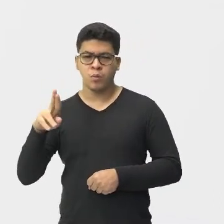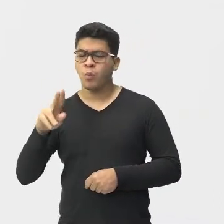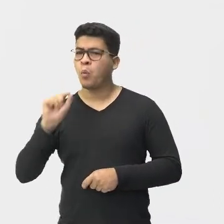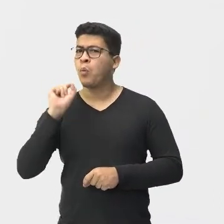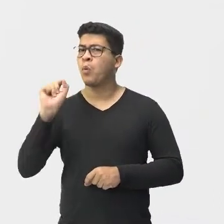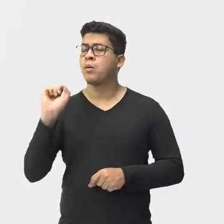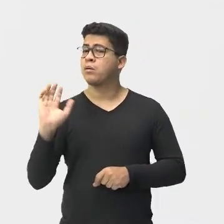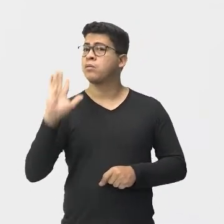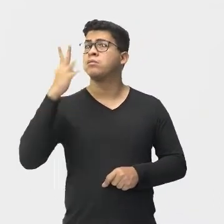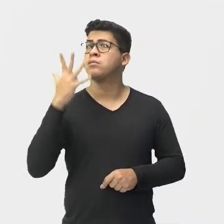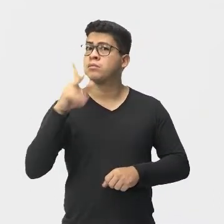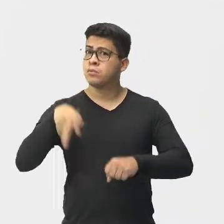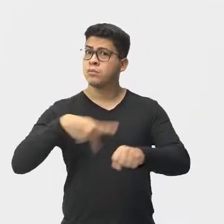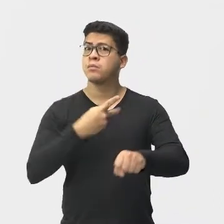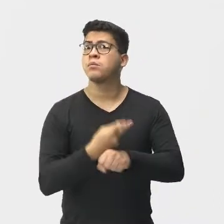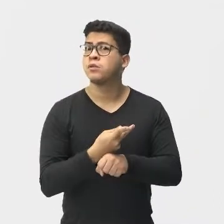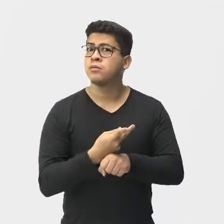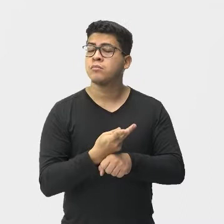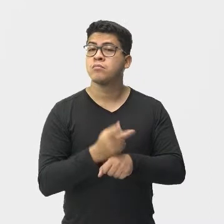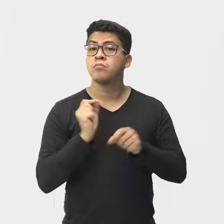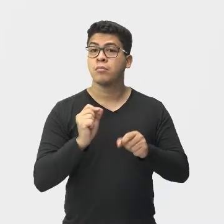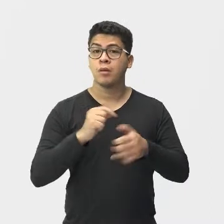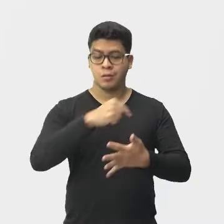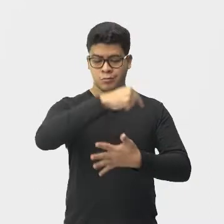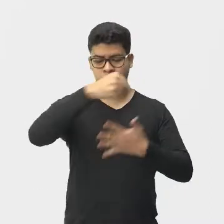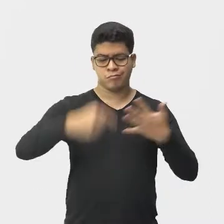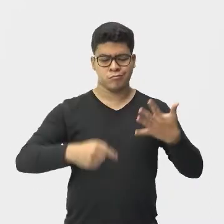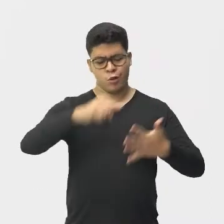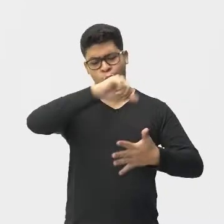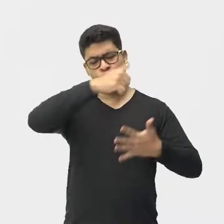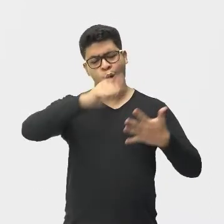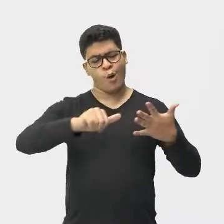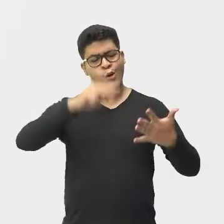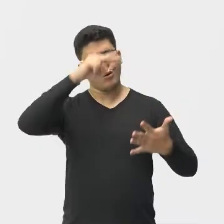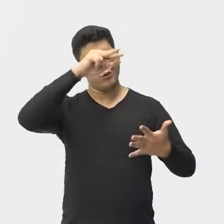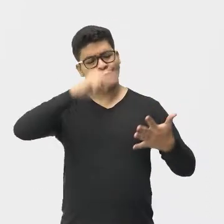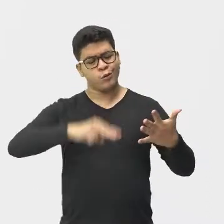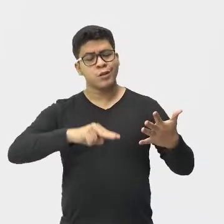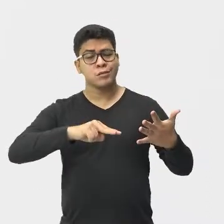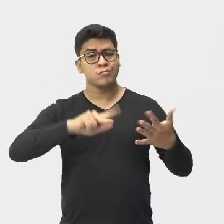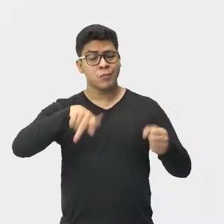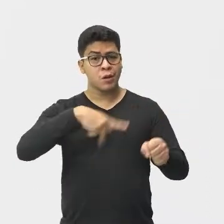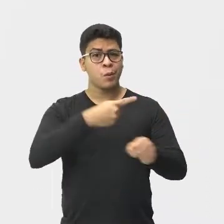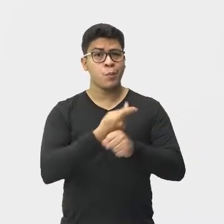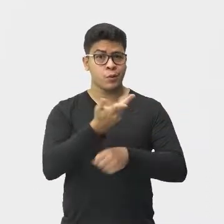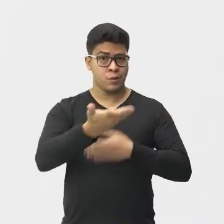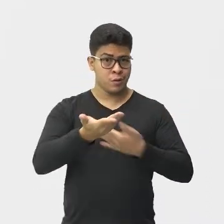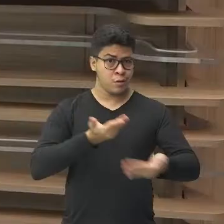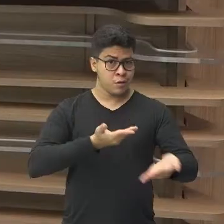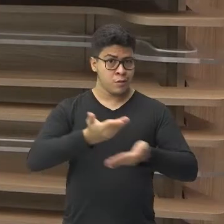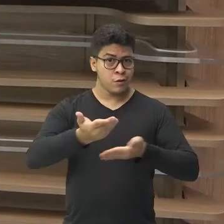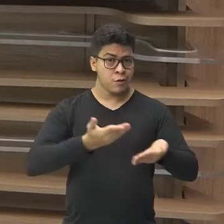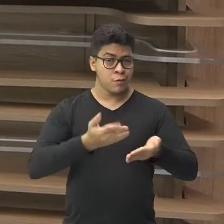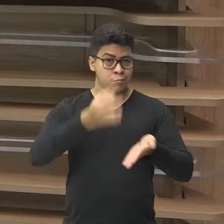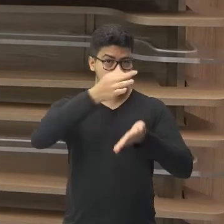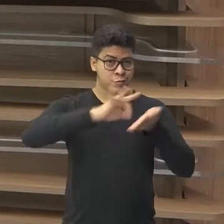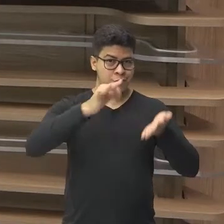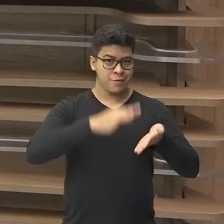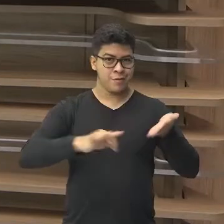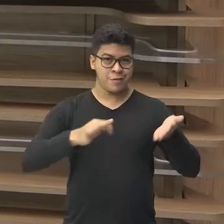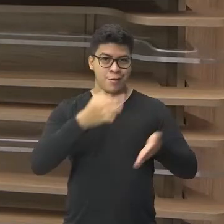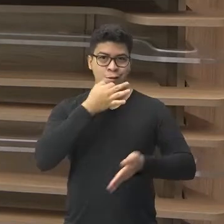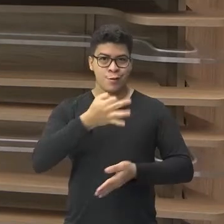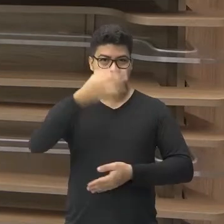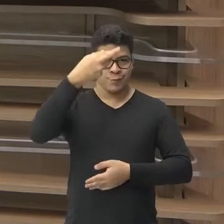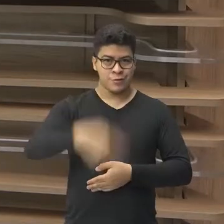desse ataque? 5 alternativas para vocês. Reflitam com bastante atenção e daqui a pouquinho eu volto para a gente comentar o nosso